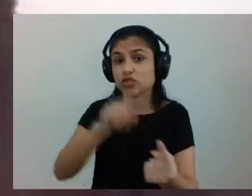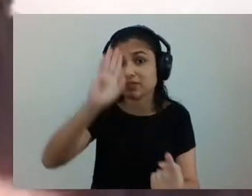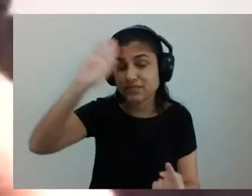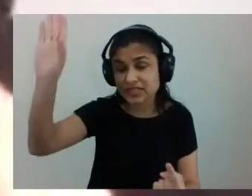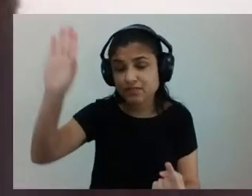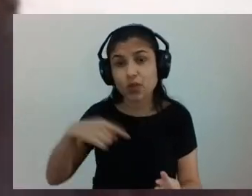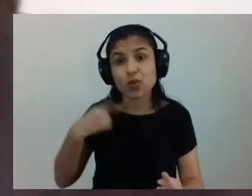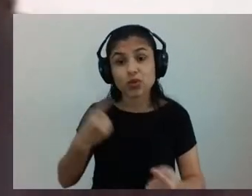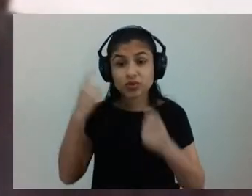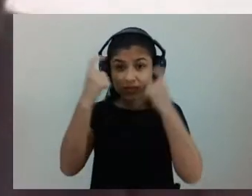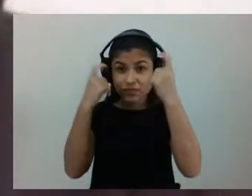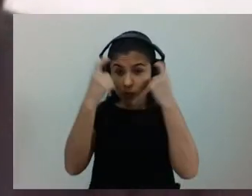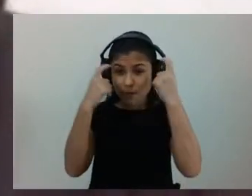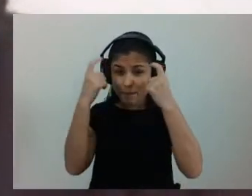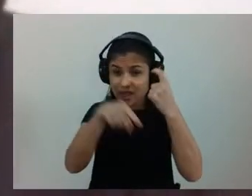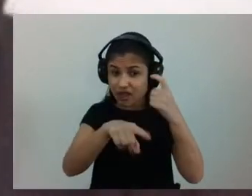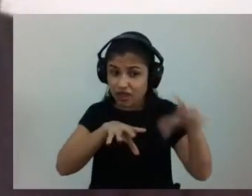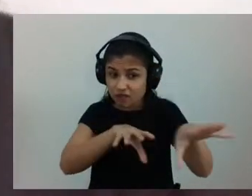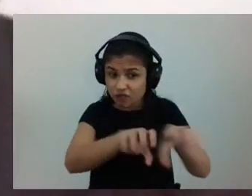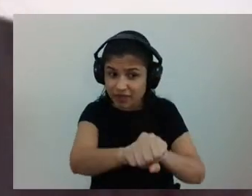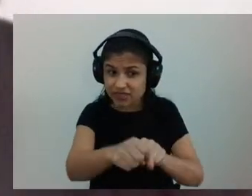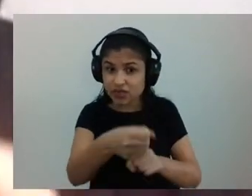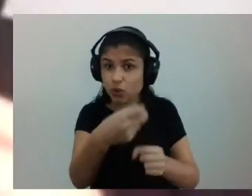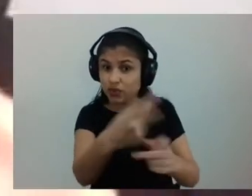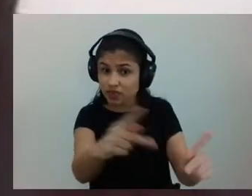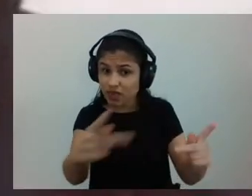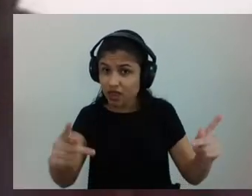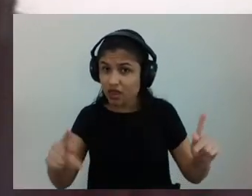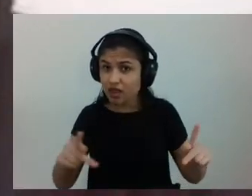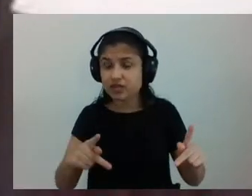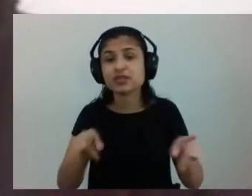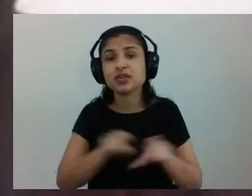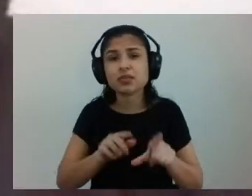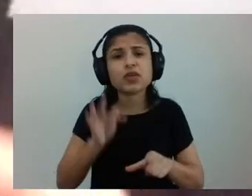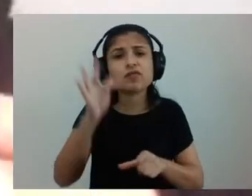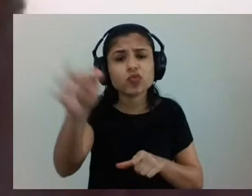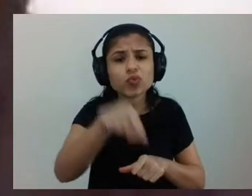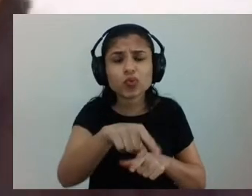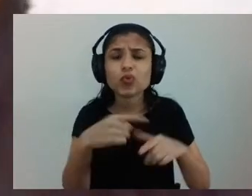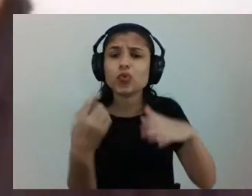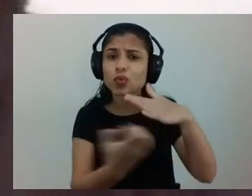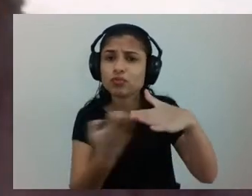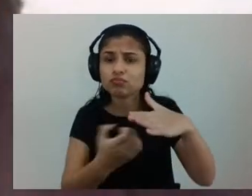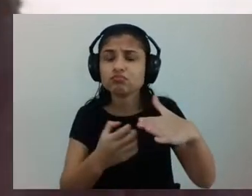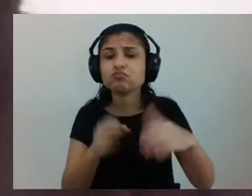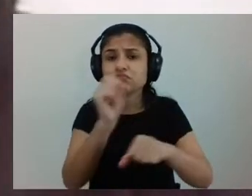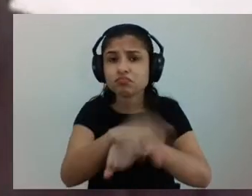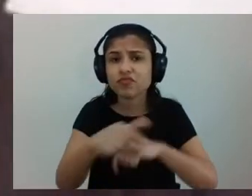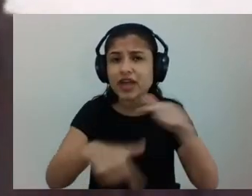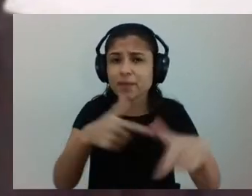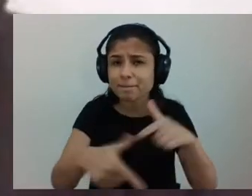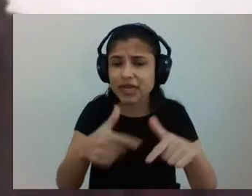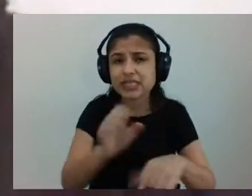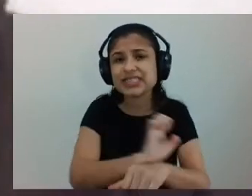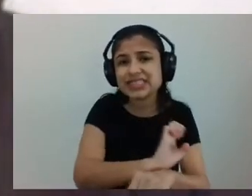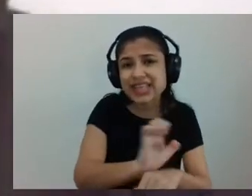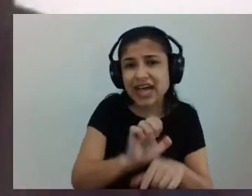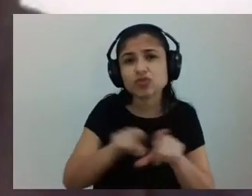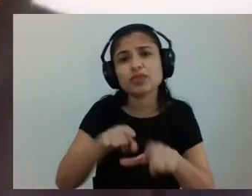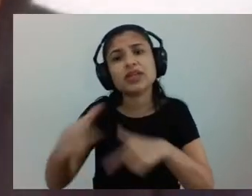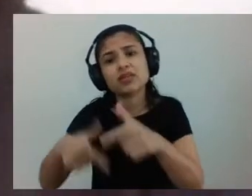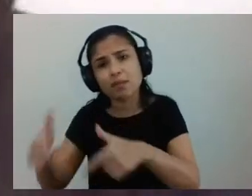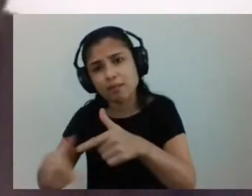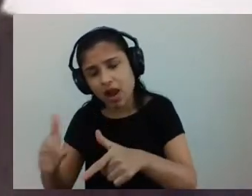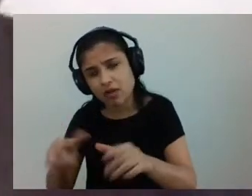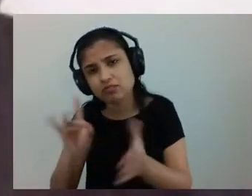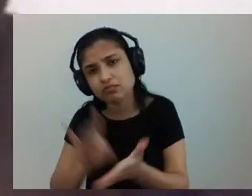preocupar muito com a formação deles e com a empregabilidade deles, tanto com estágio quanto com emprego propriamente dito. Isso tem